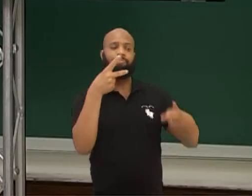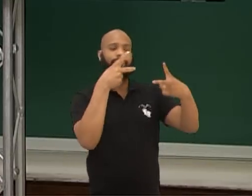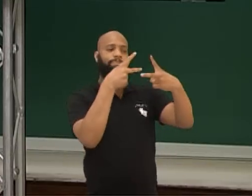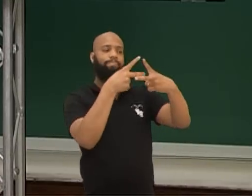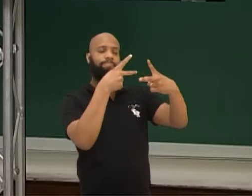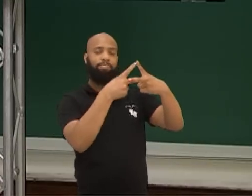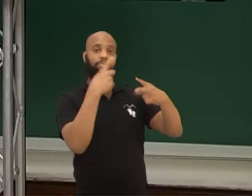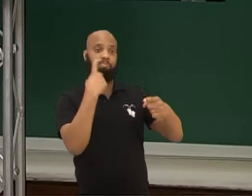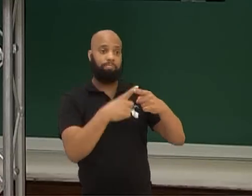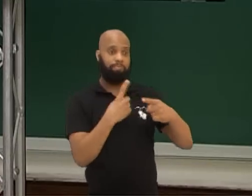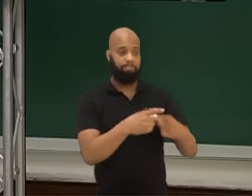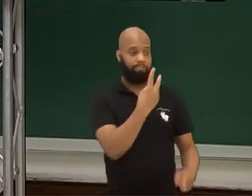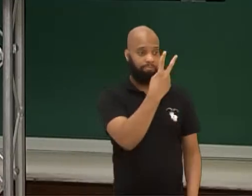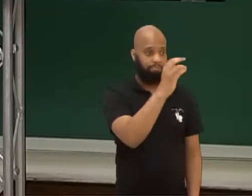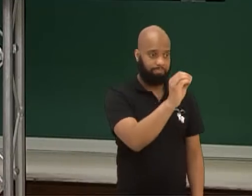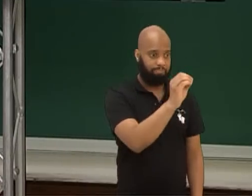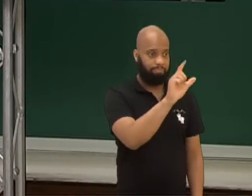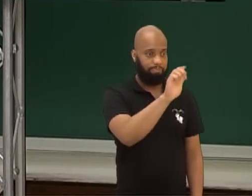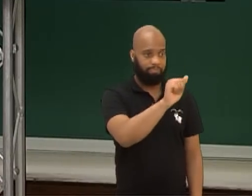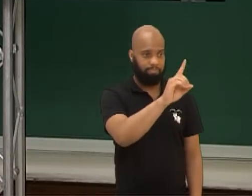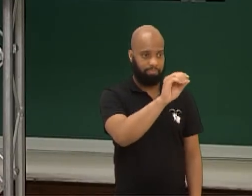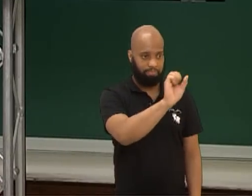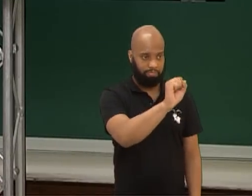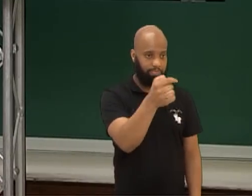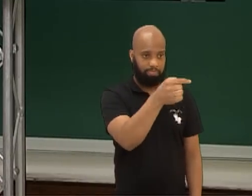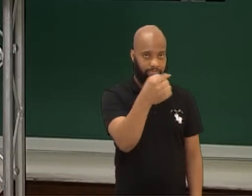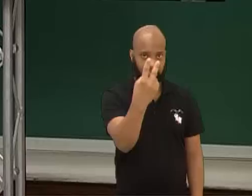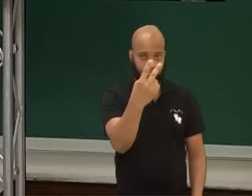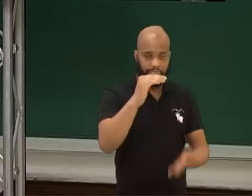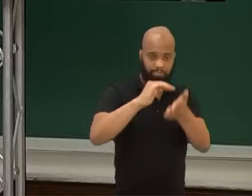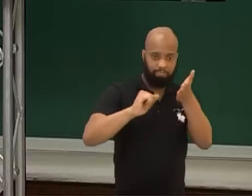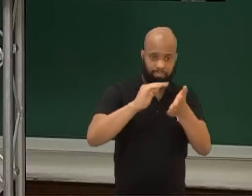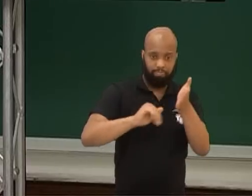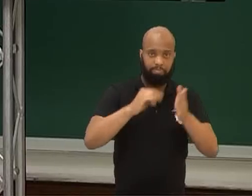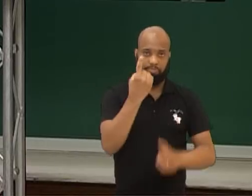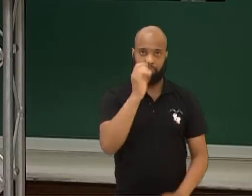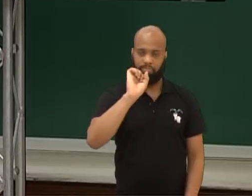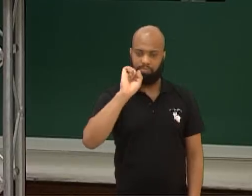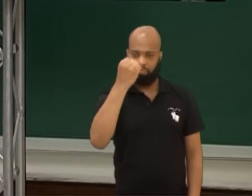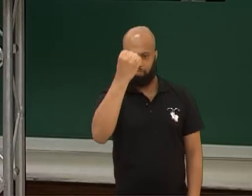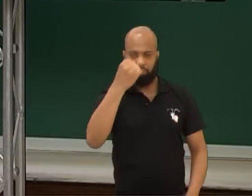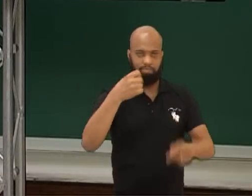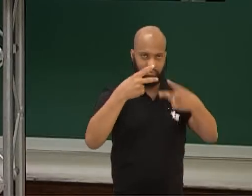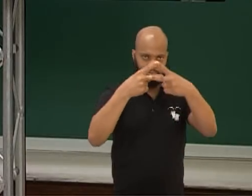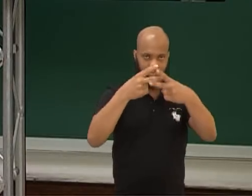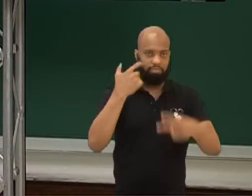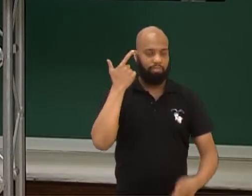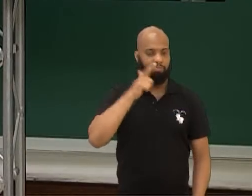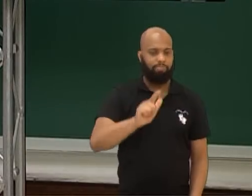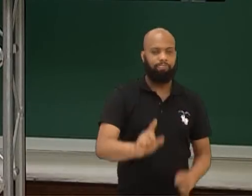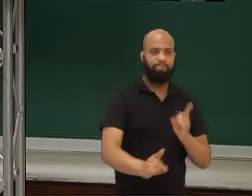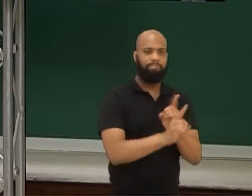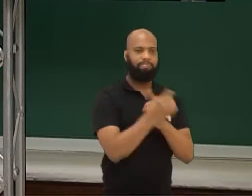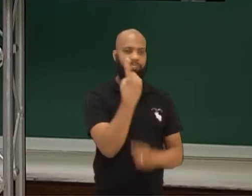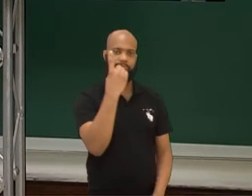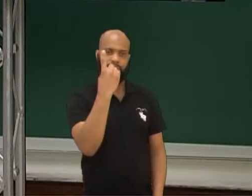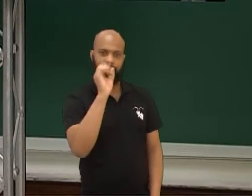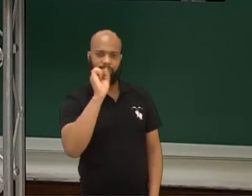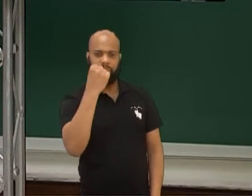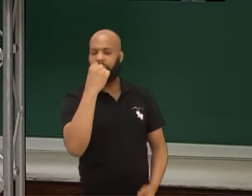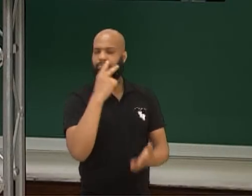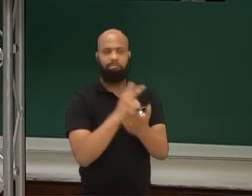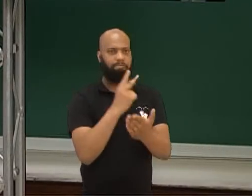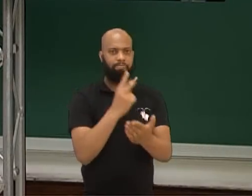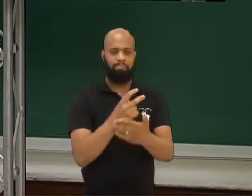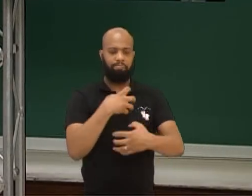20 lados, menos 2, 18 triângulos, tá? Então, ó, eu obtive 18, tá? Do mesmo